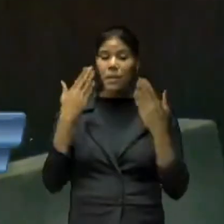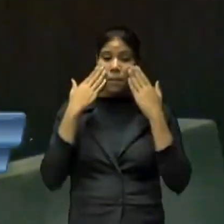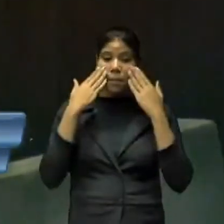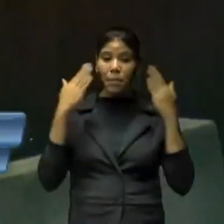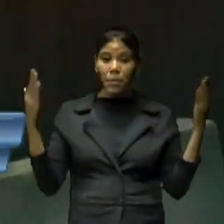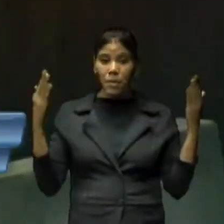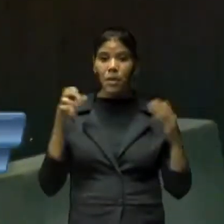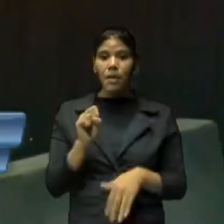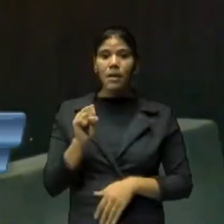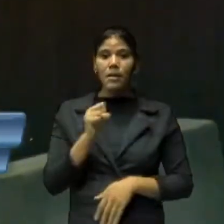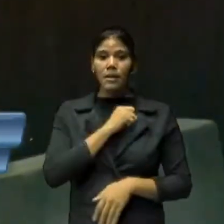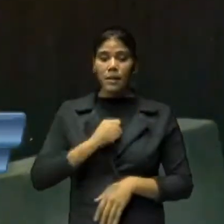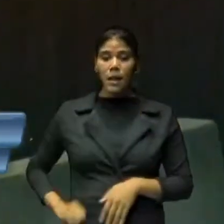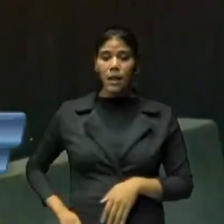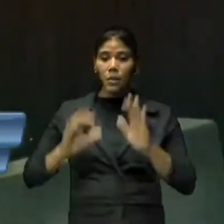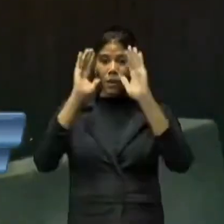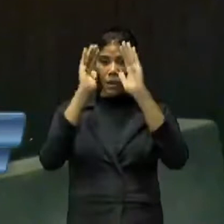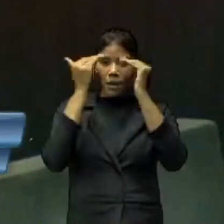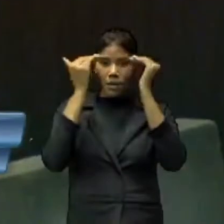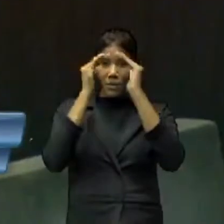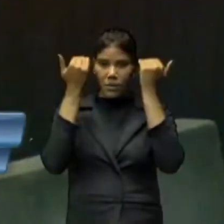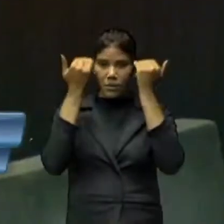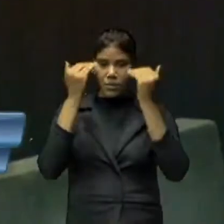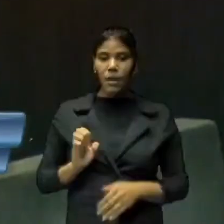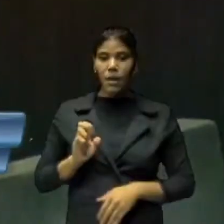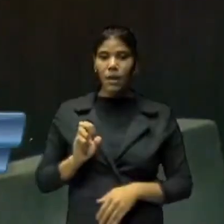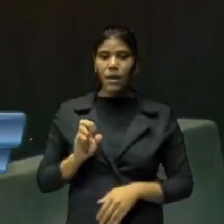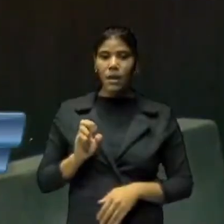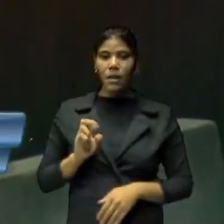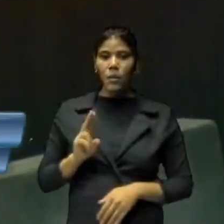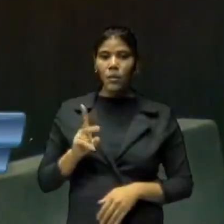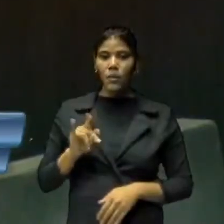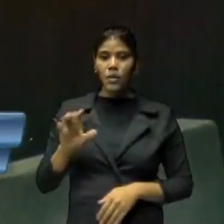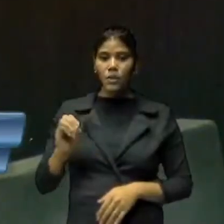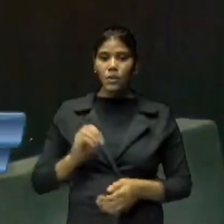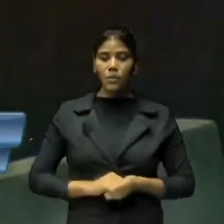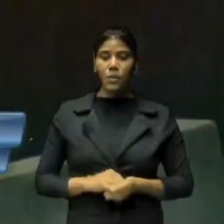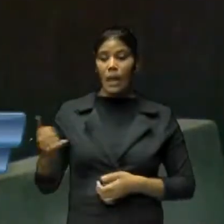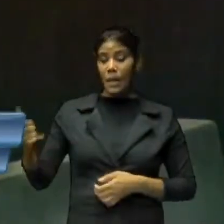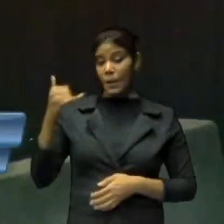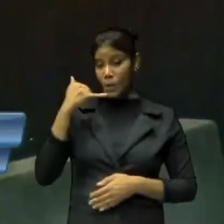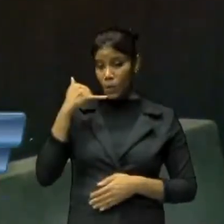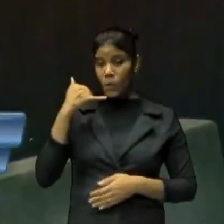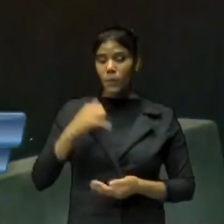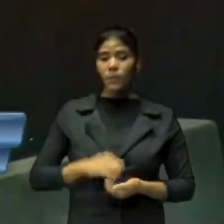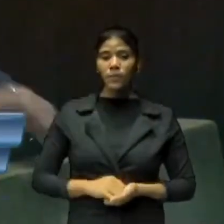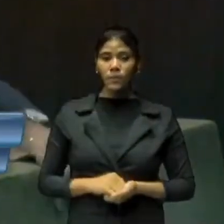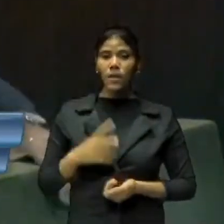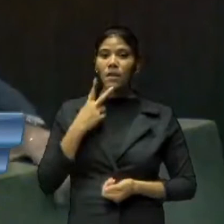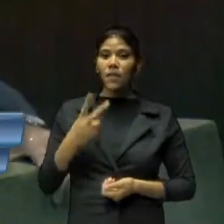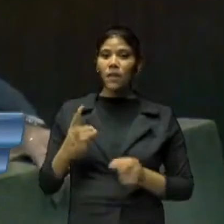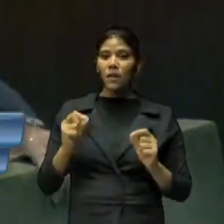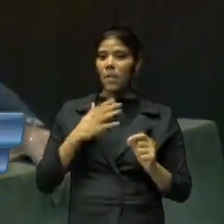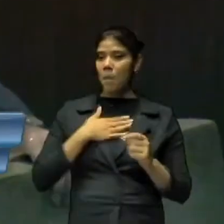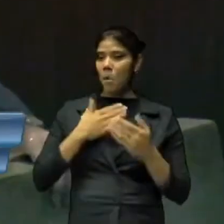agradecer publicamente ao senador Eunício Oliveira, que nos fez mensagem, nos ligou,